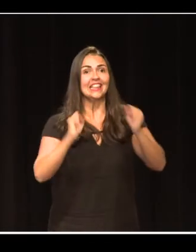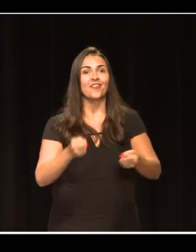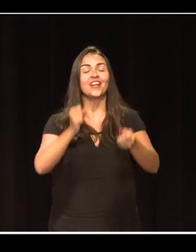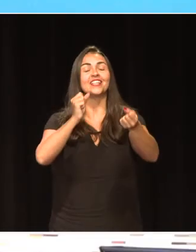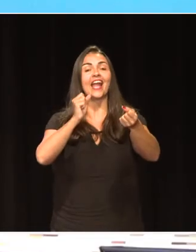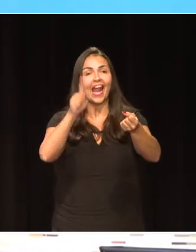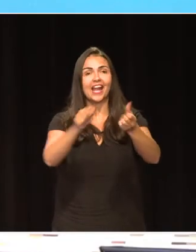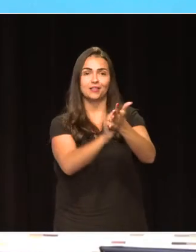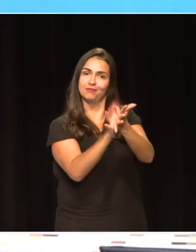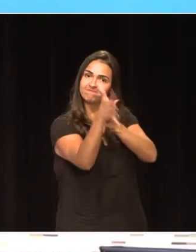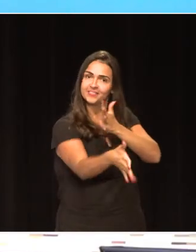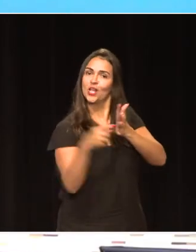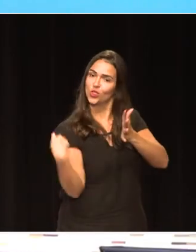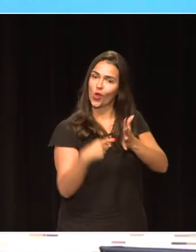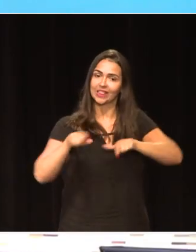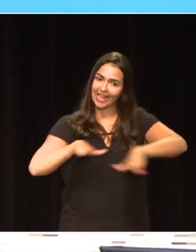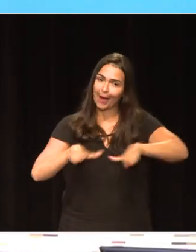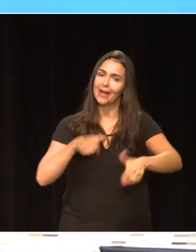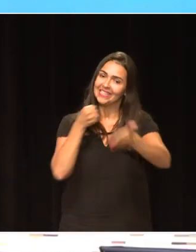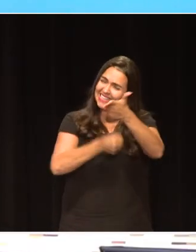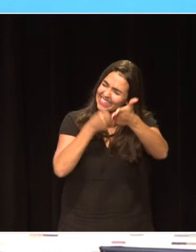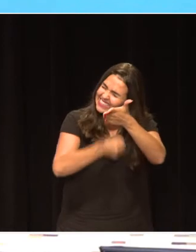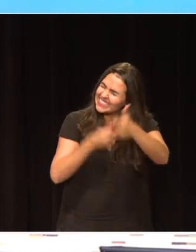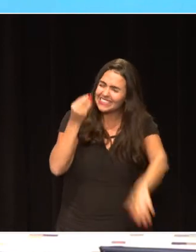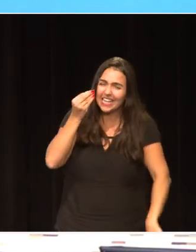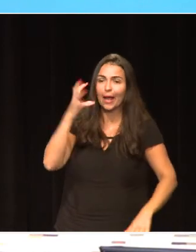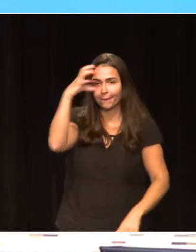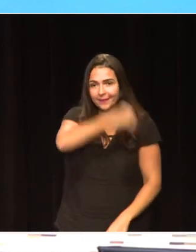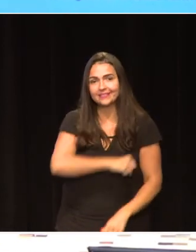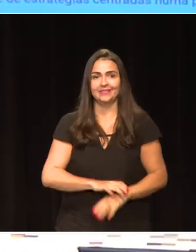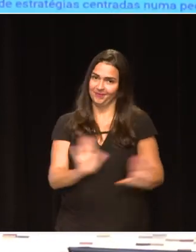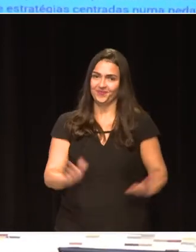de instrução. É esse o nosso trabalho que a gente vem tentando desenvolver e aprender.